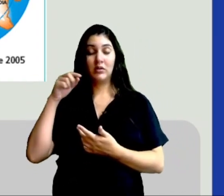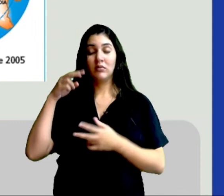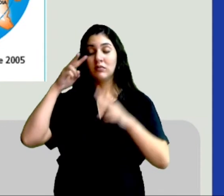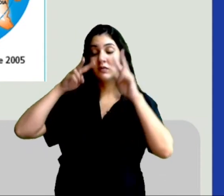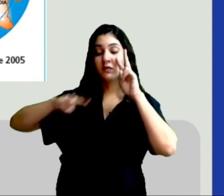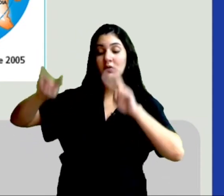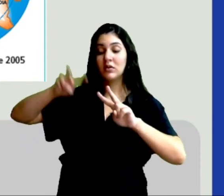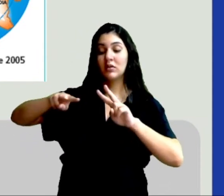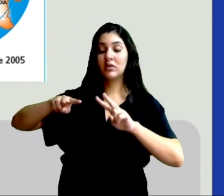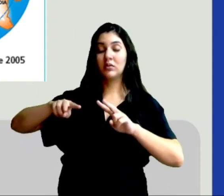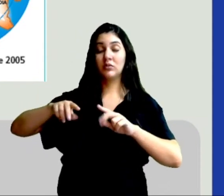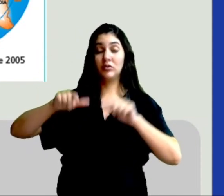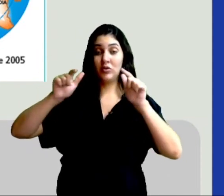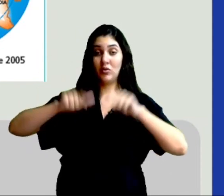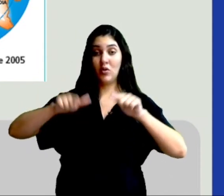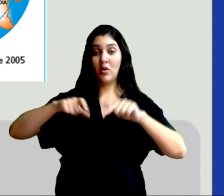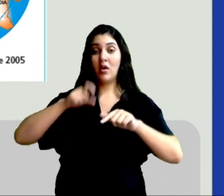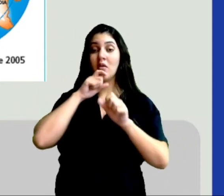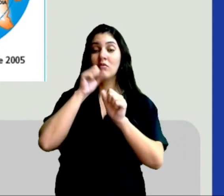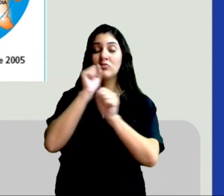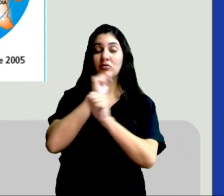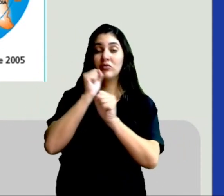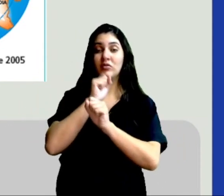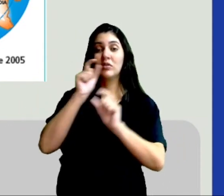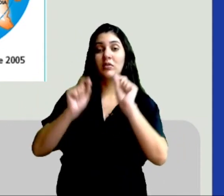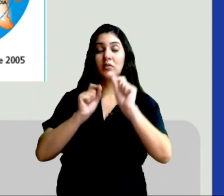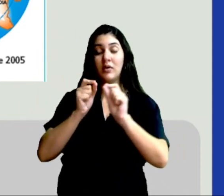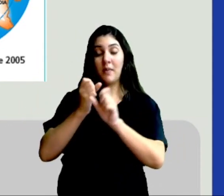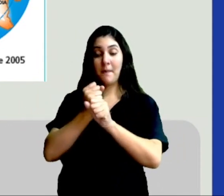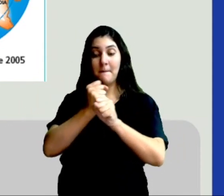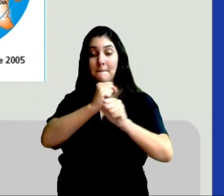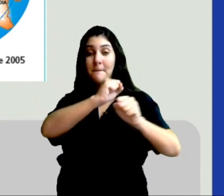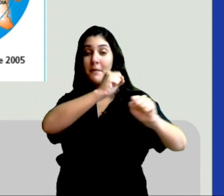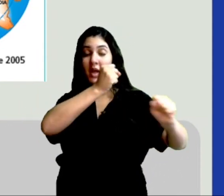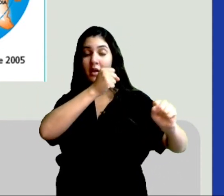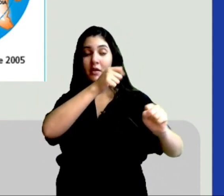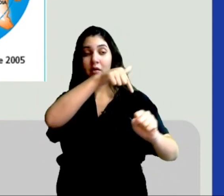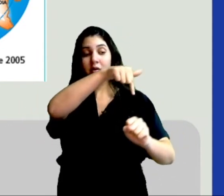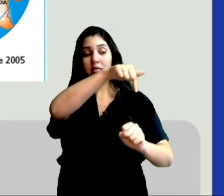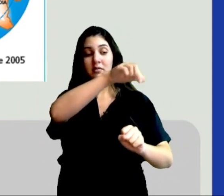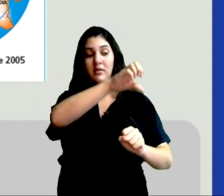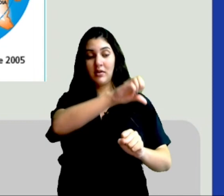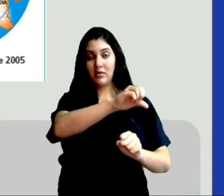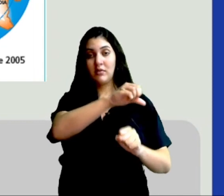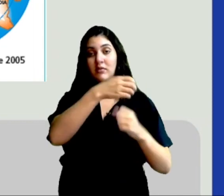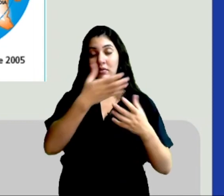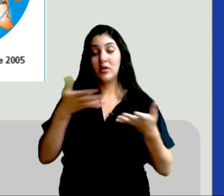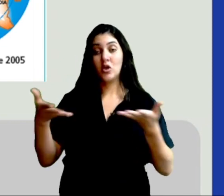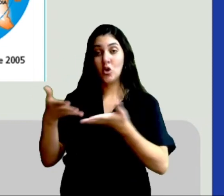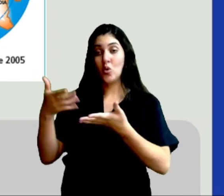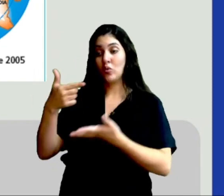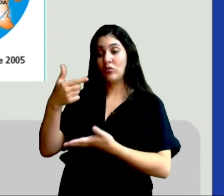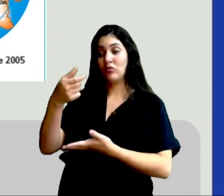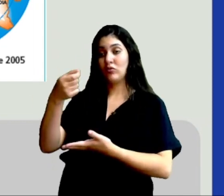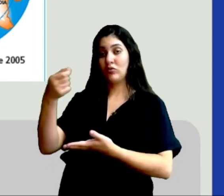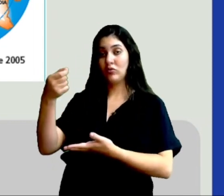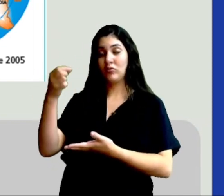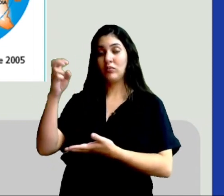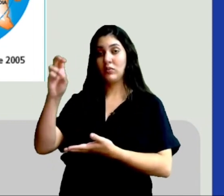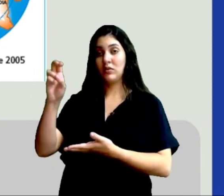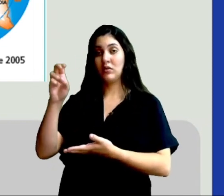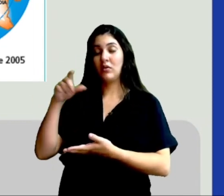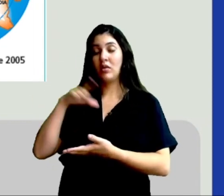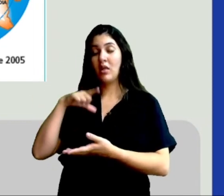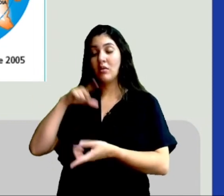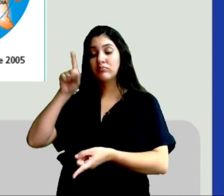área de gelo, no caso, ela era maior em 79 e hoje em 2005, né, no caso,